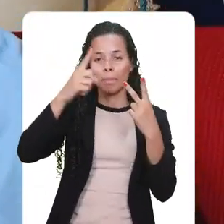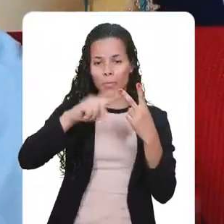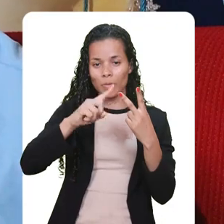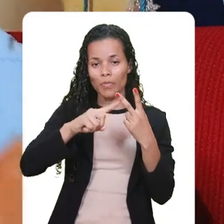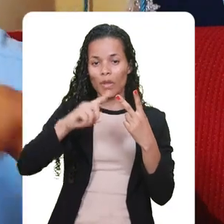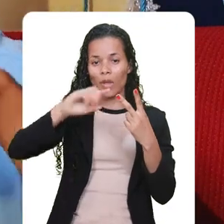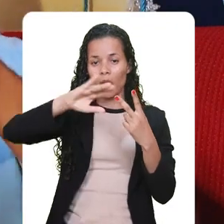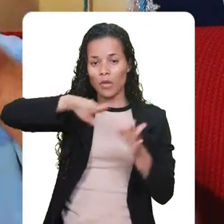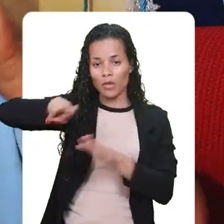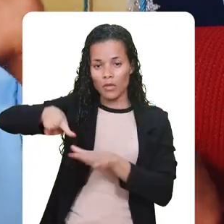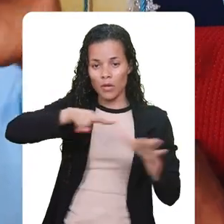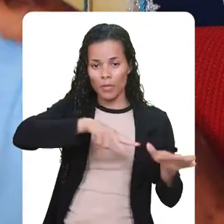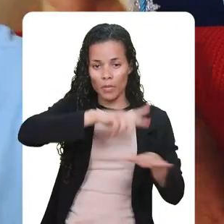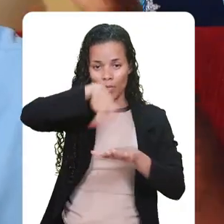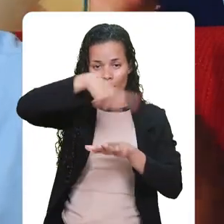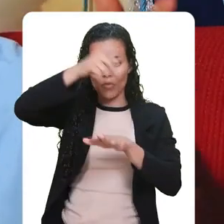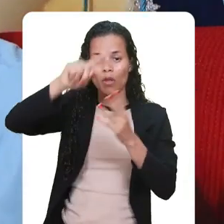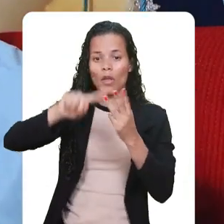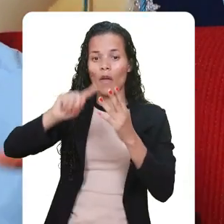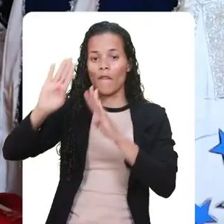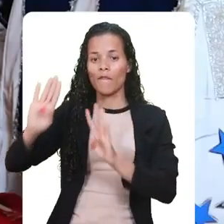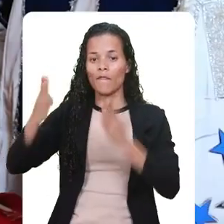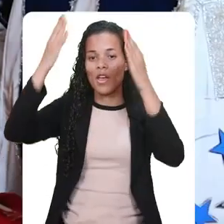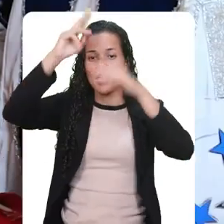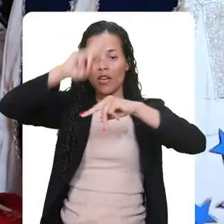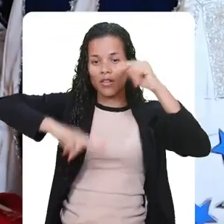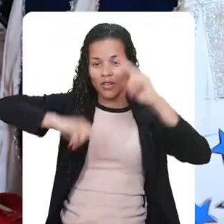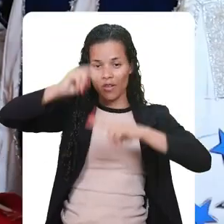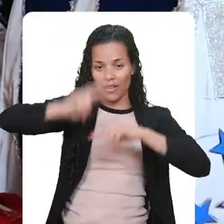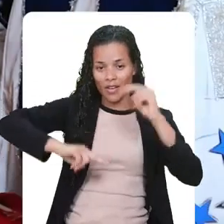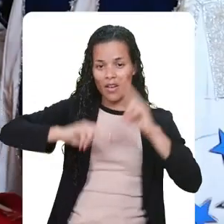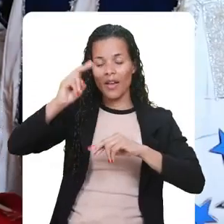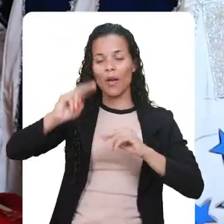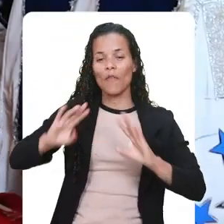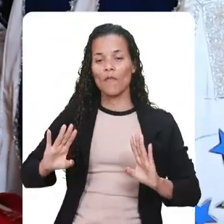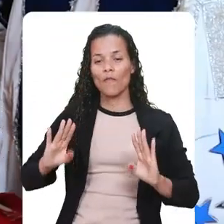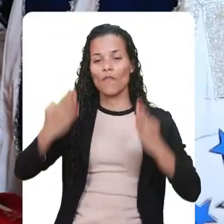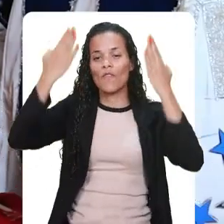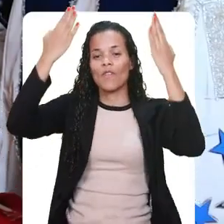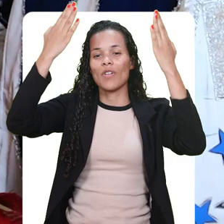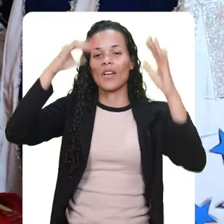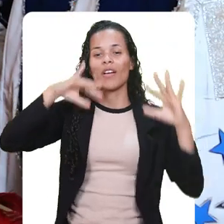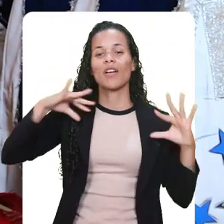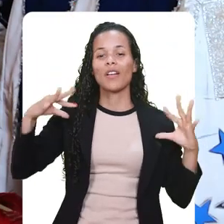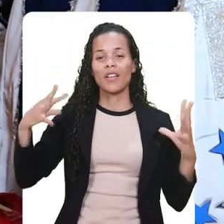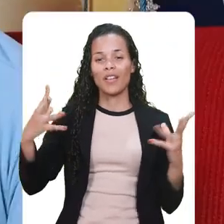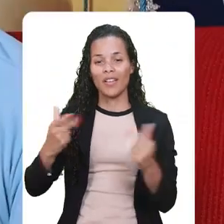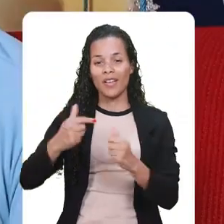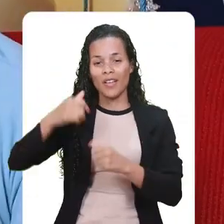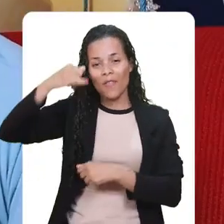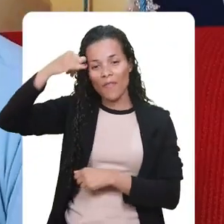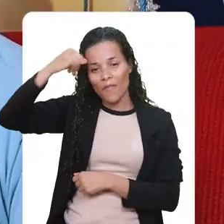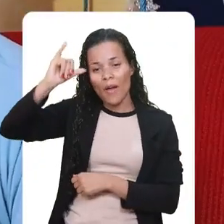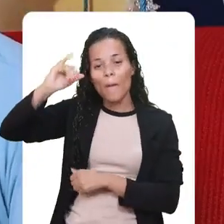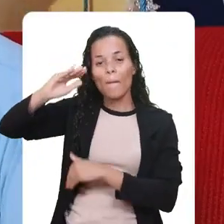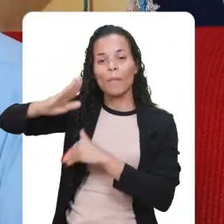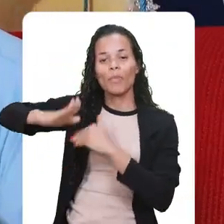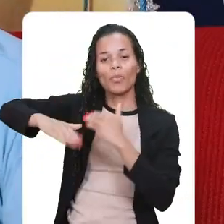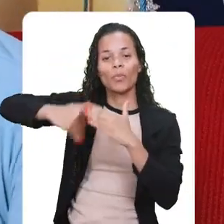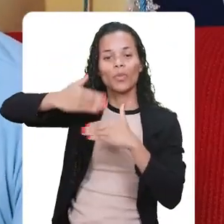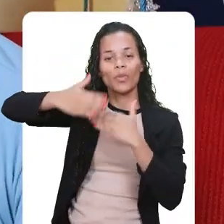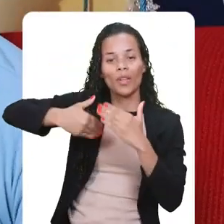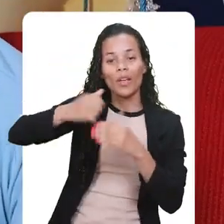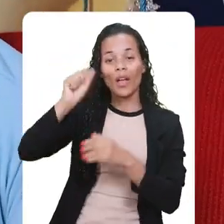da Páscoa, entre os festejos juninos, onde o foguete de boi em geral, ele entra, passa-se, aí